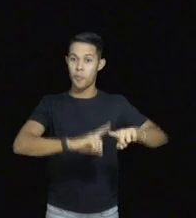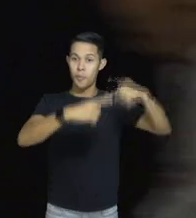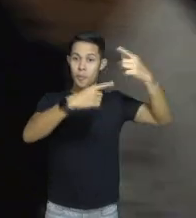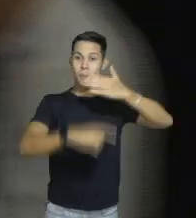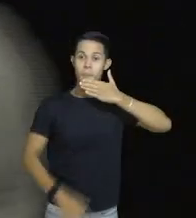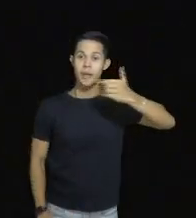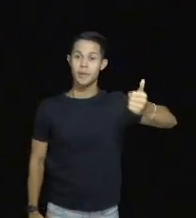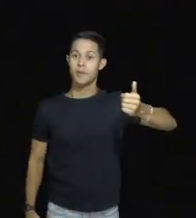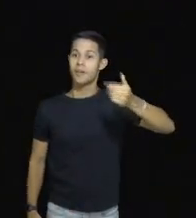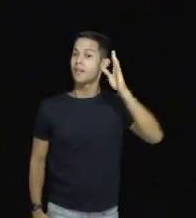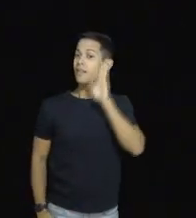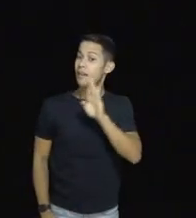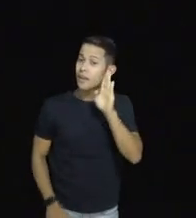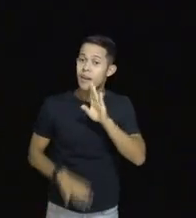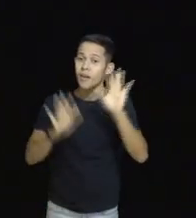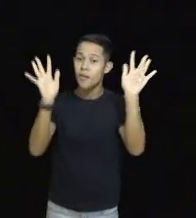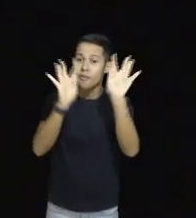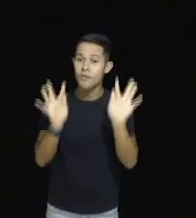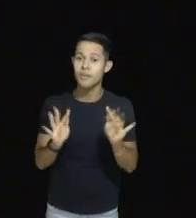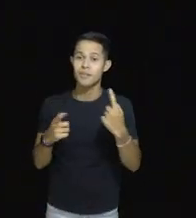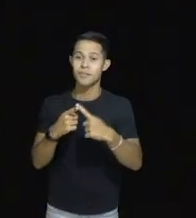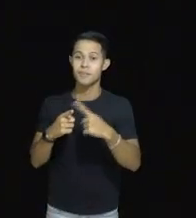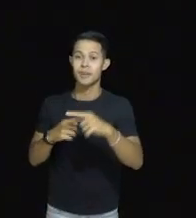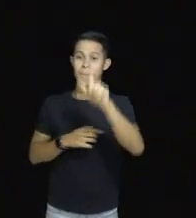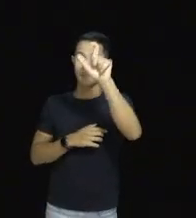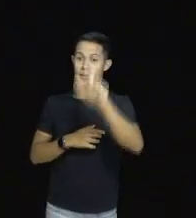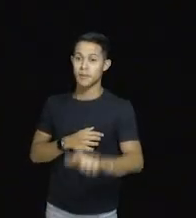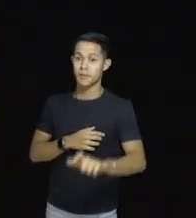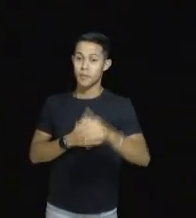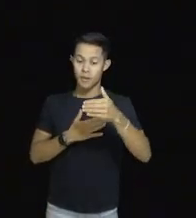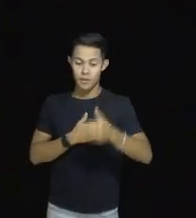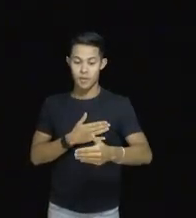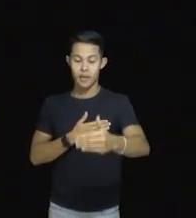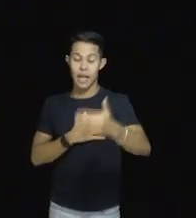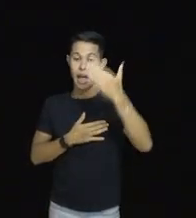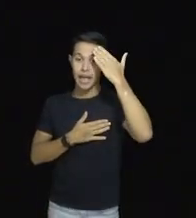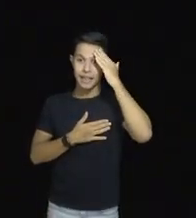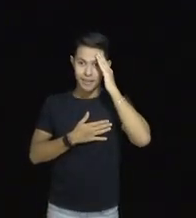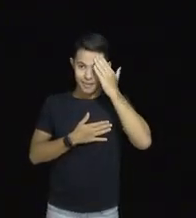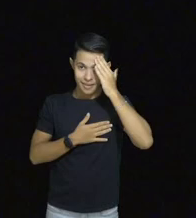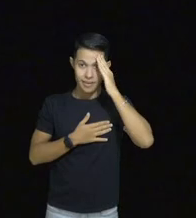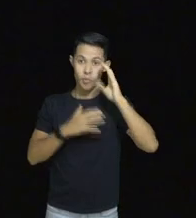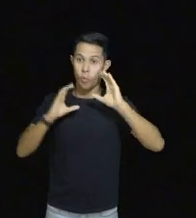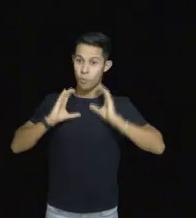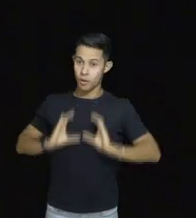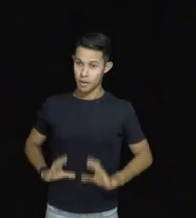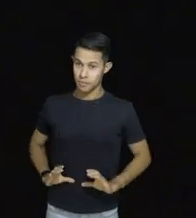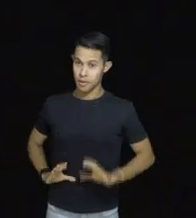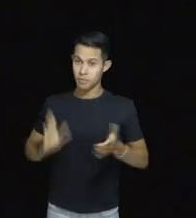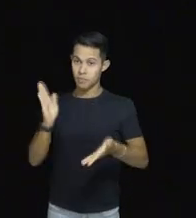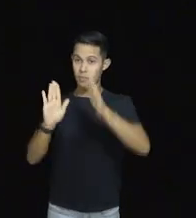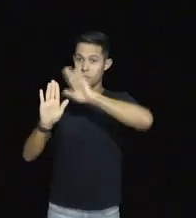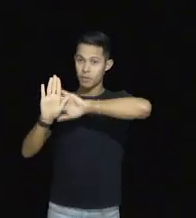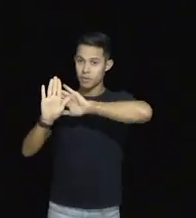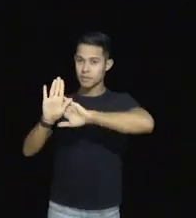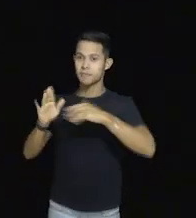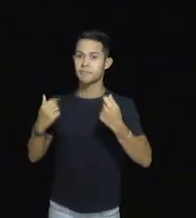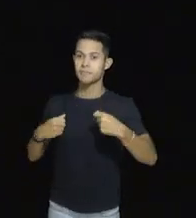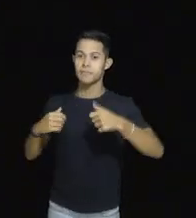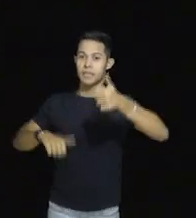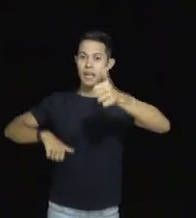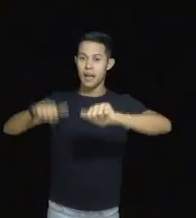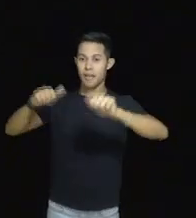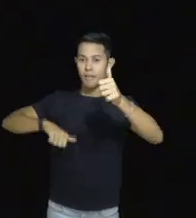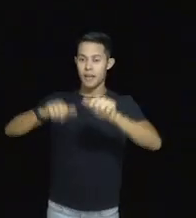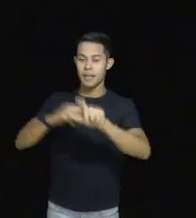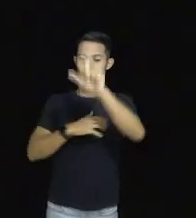a chave. Ela começou a entender que, além do comportamento, existem outras coisas que a gente precisa avaliar em uma criança,